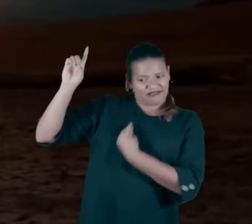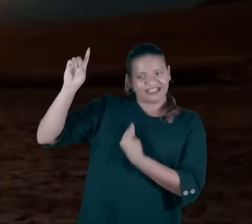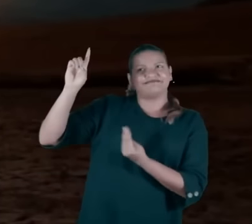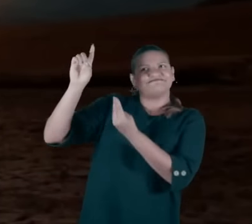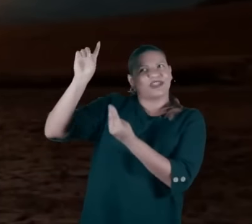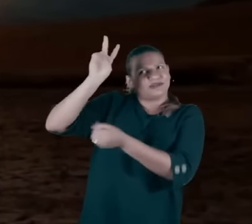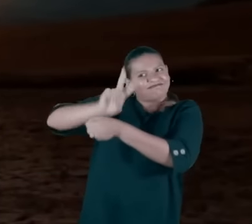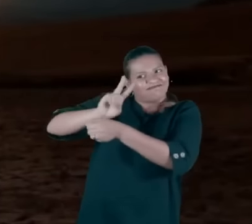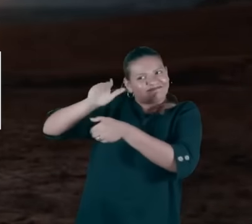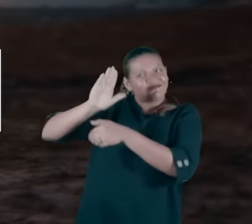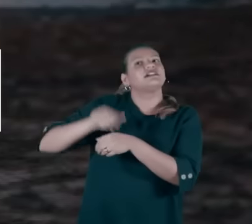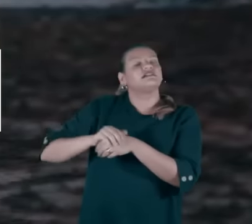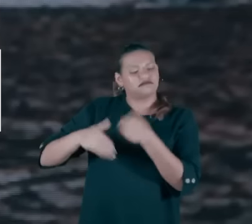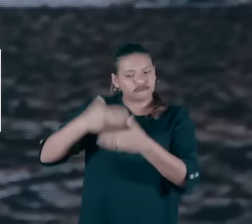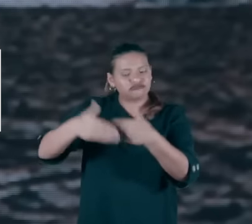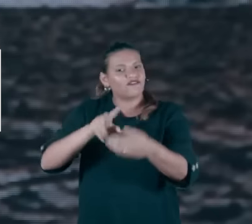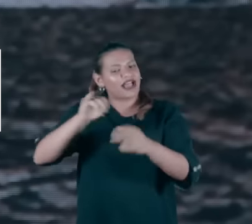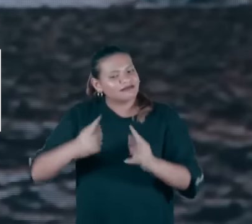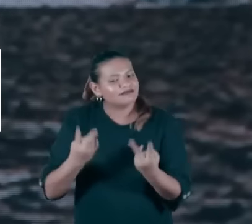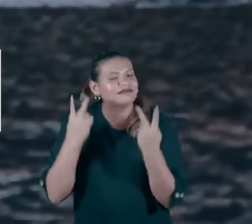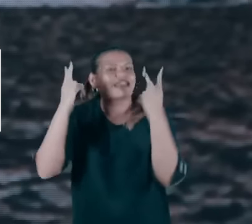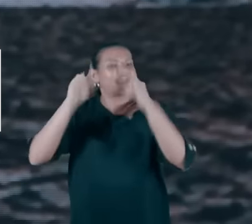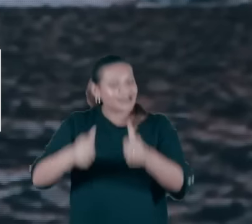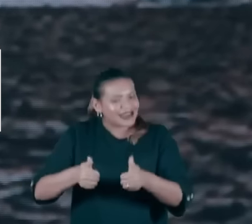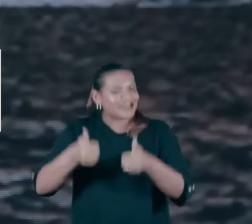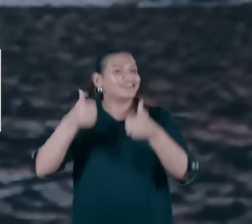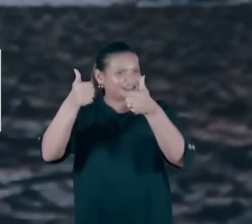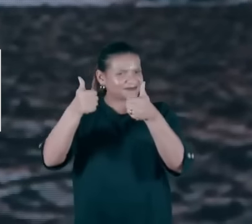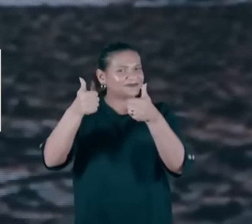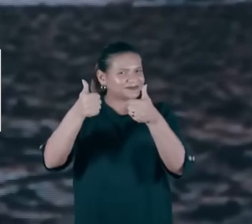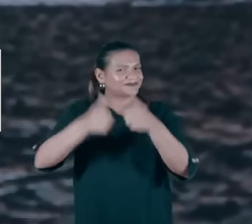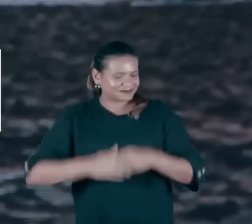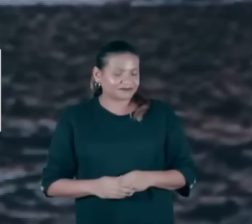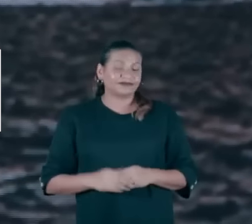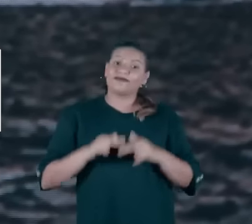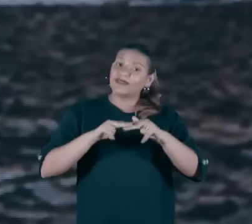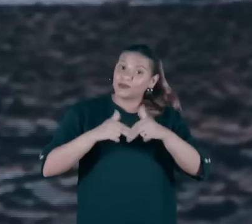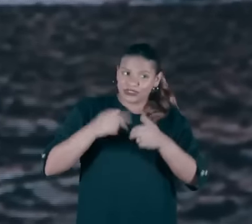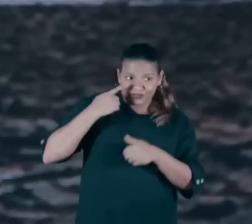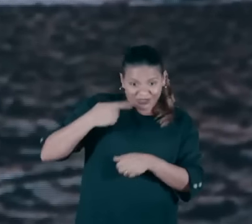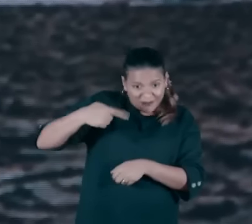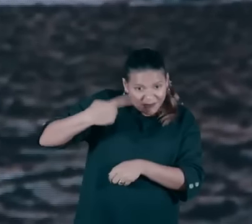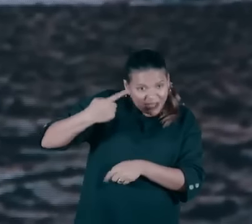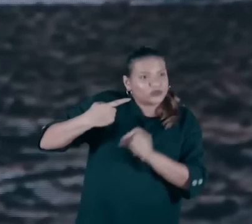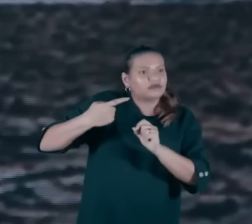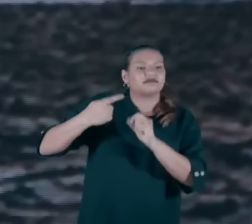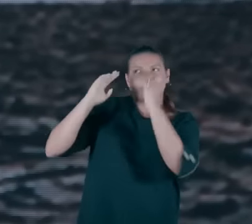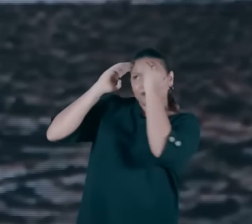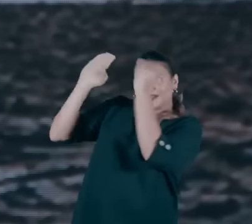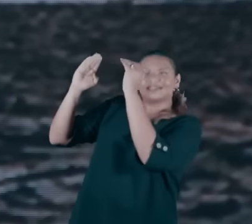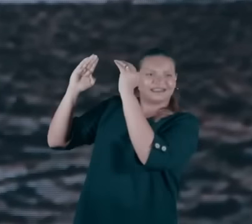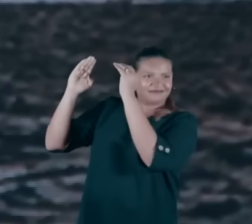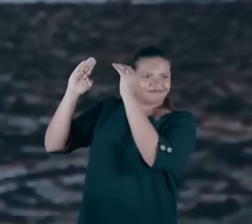do seu conhecimento Então a primeira lição é o procedimento da Fé como é que é o procedimento da